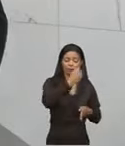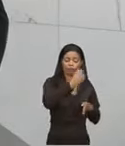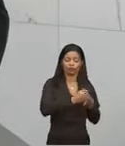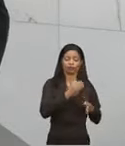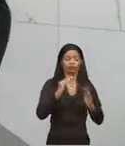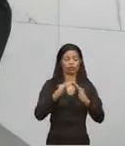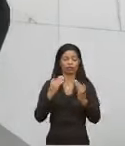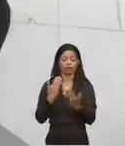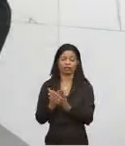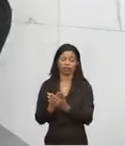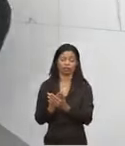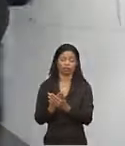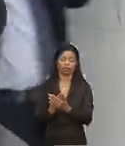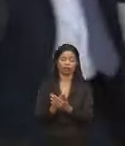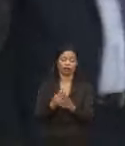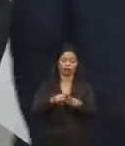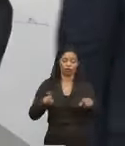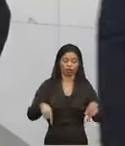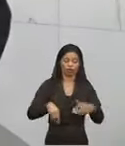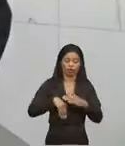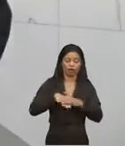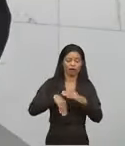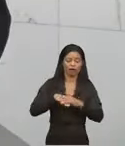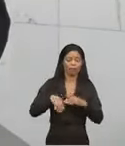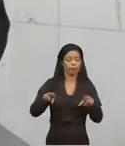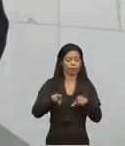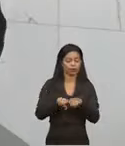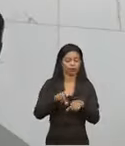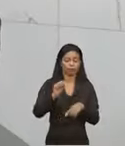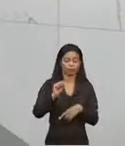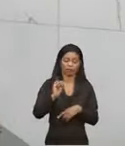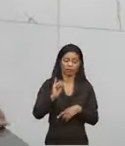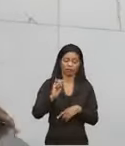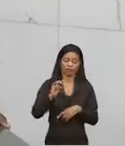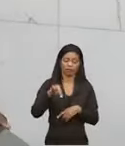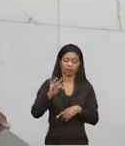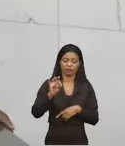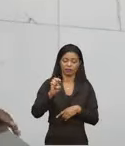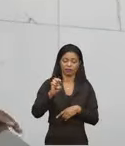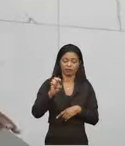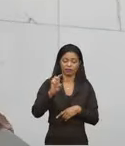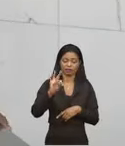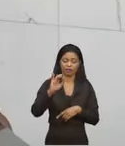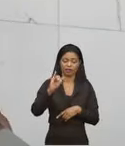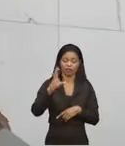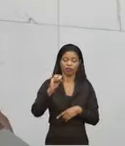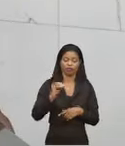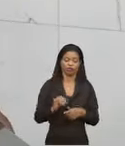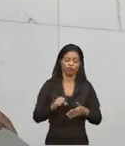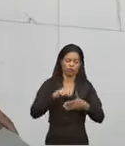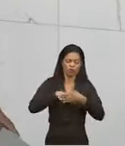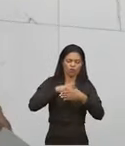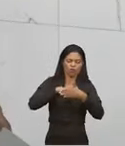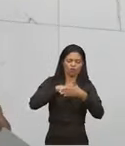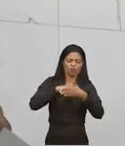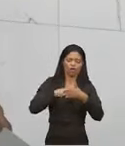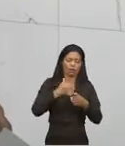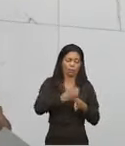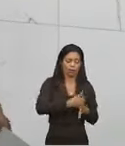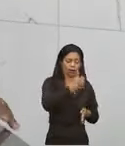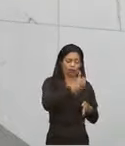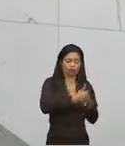Elisola, pela construção daquele amplo sintético que está sendo construído. E eu batalhei muito pela construção da